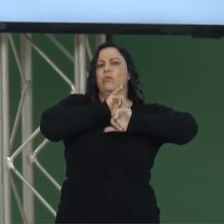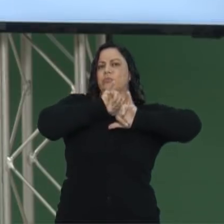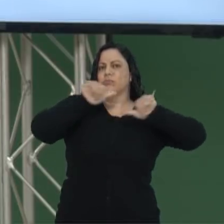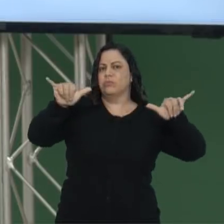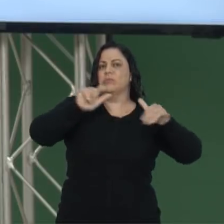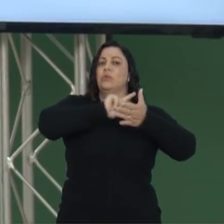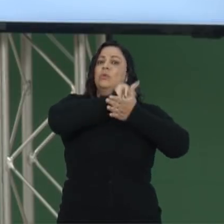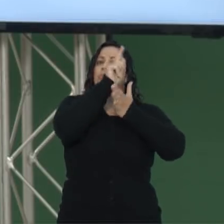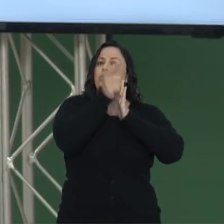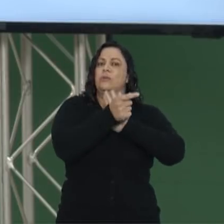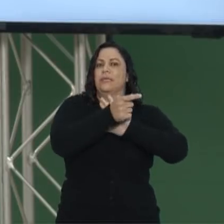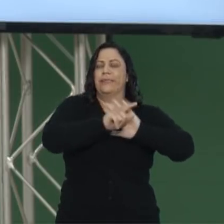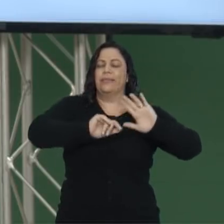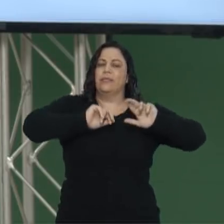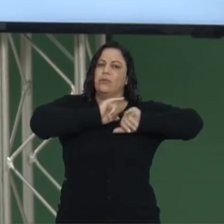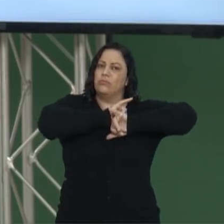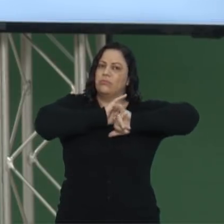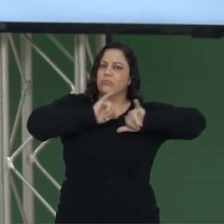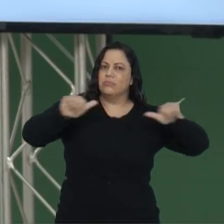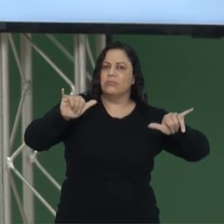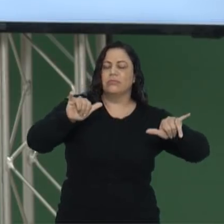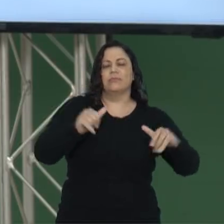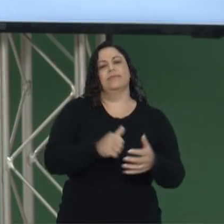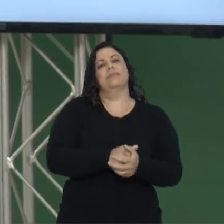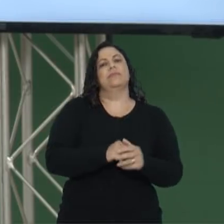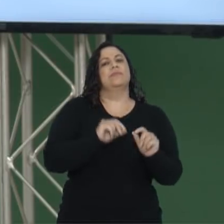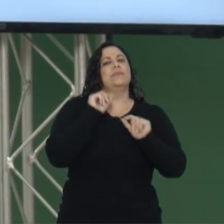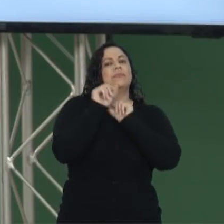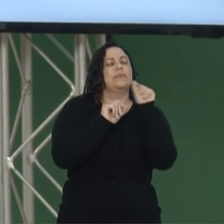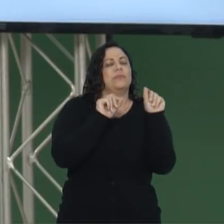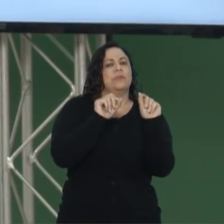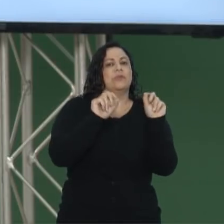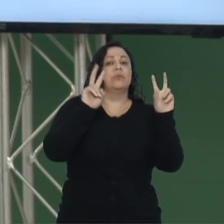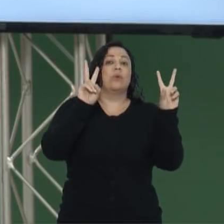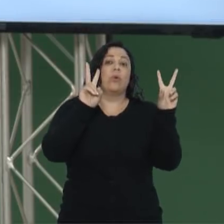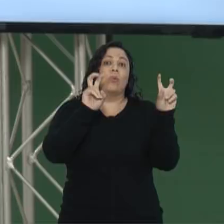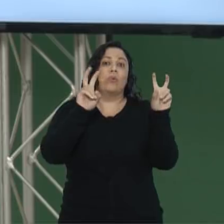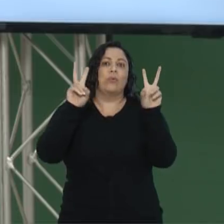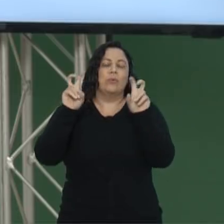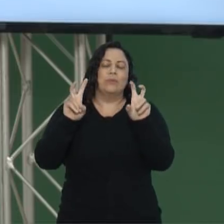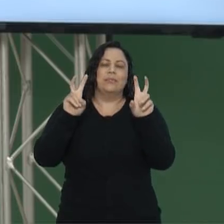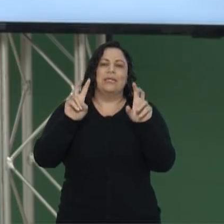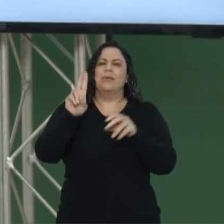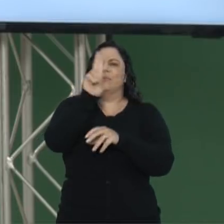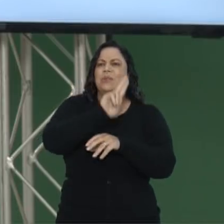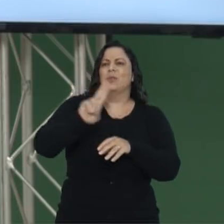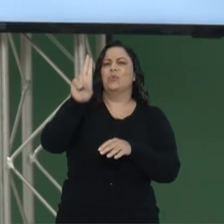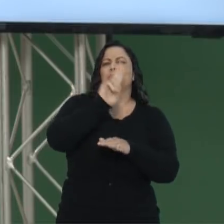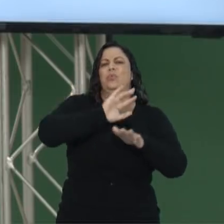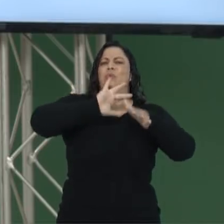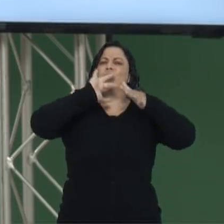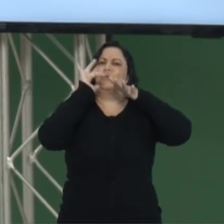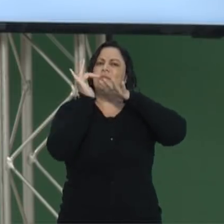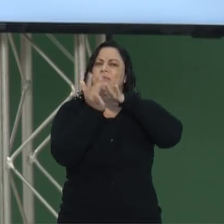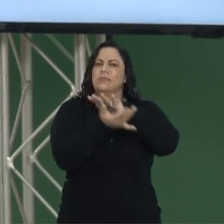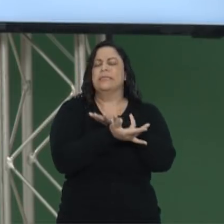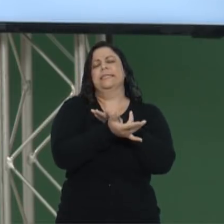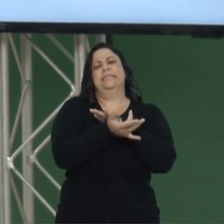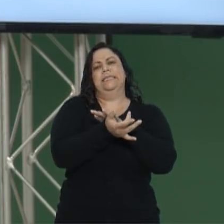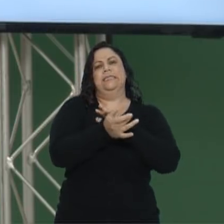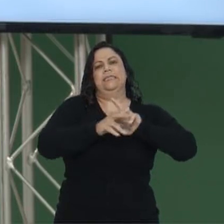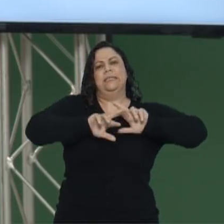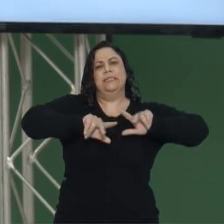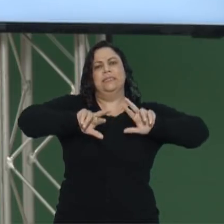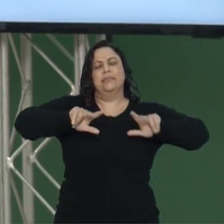trazendo, né? Então a gente está explorando o tema do uso do mundo digital, desse equilíbrio entre tempo e uso